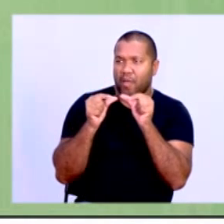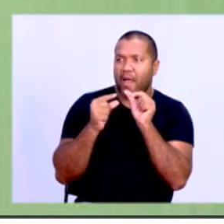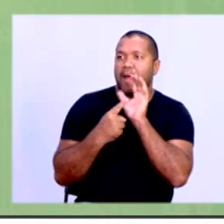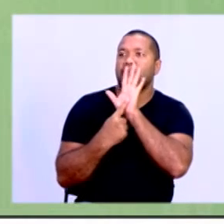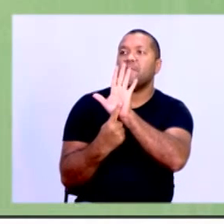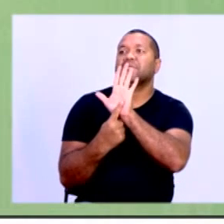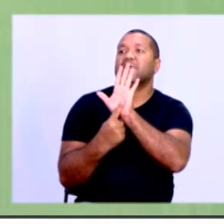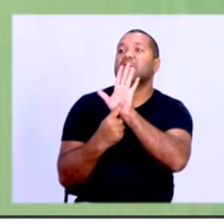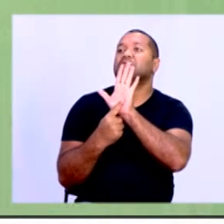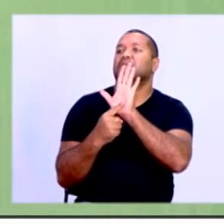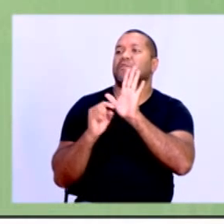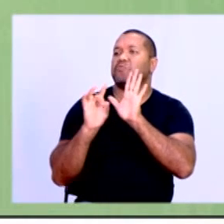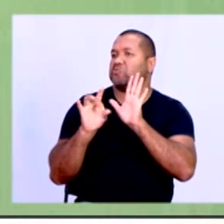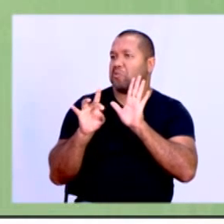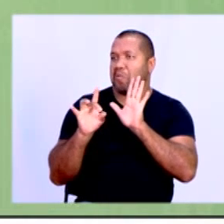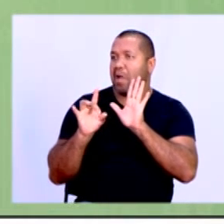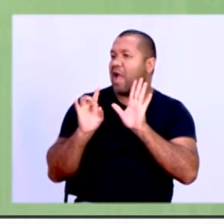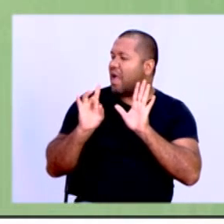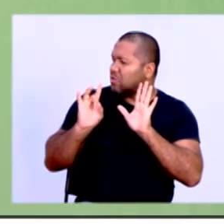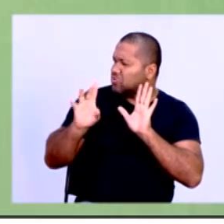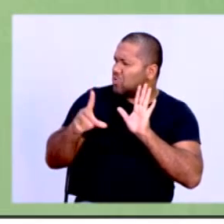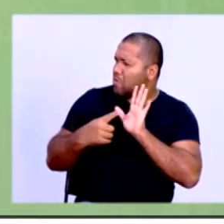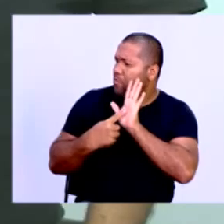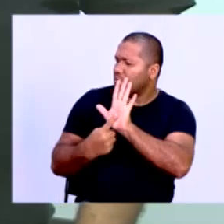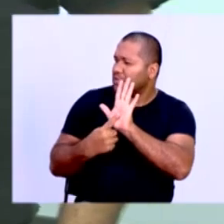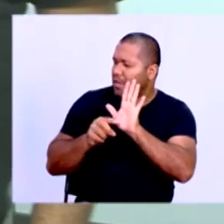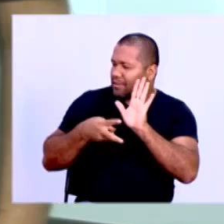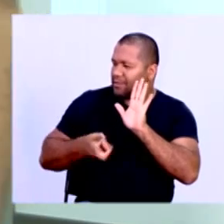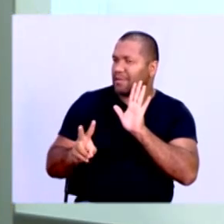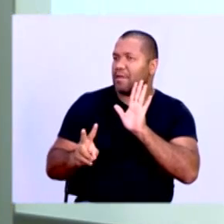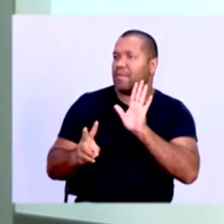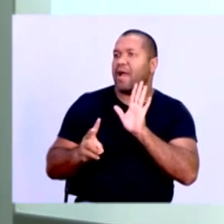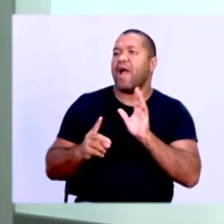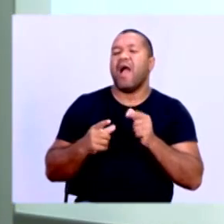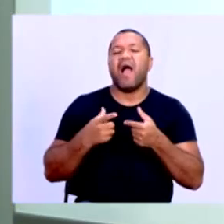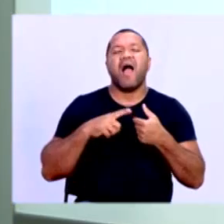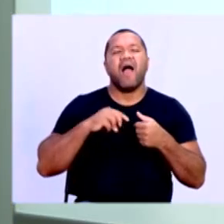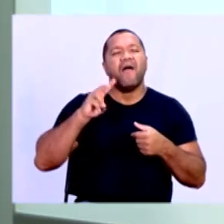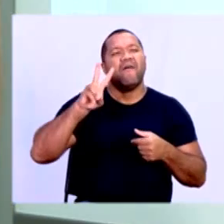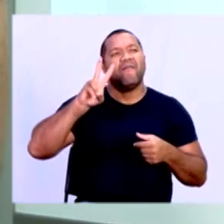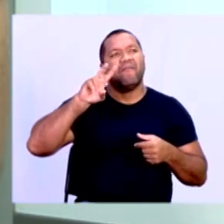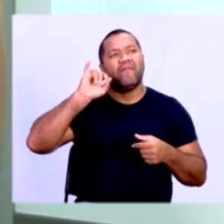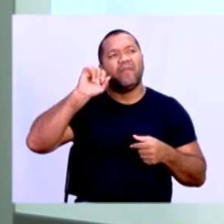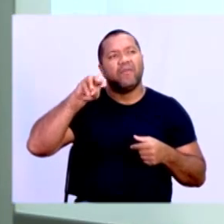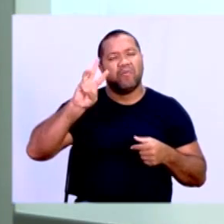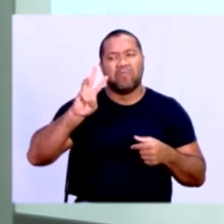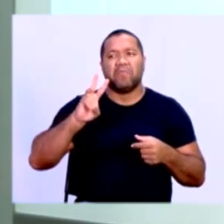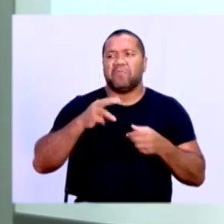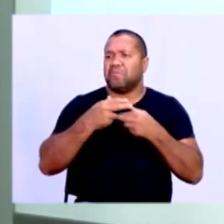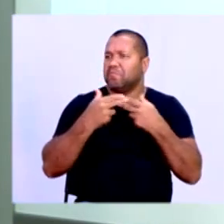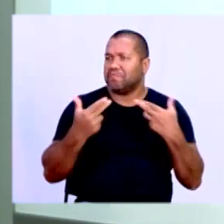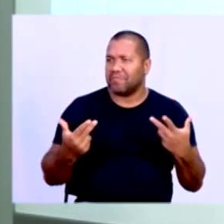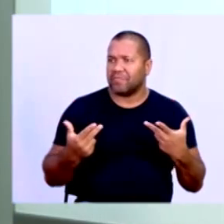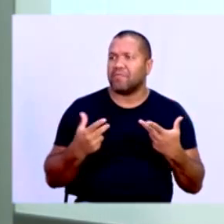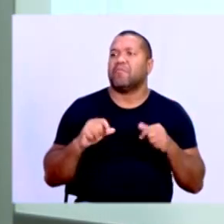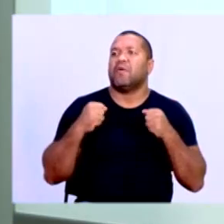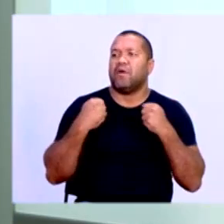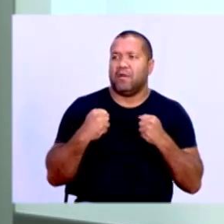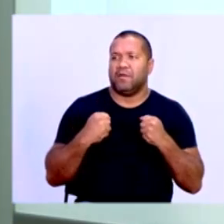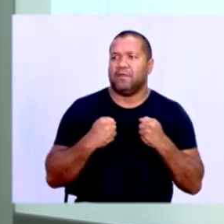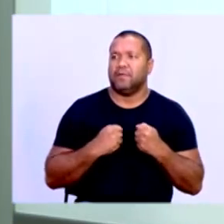texto. Quer dizer, ela não tem limitação. A View, eu posso ter diversos tipos de View. Eu posso ter a View em